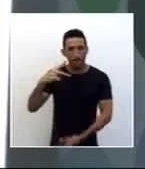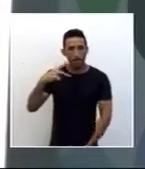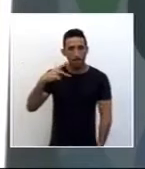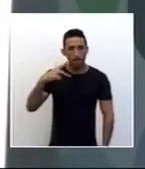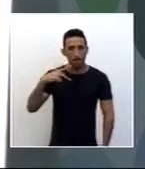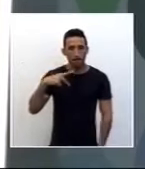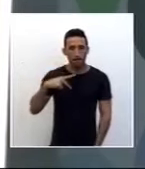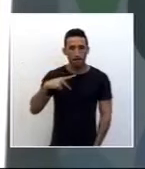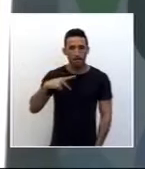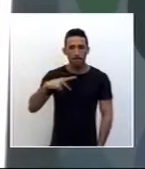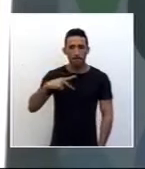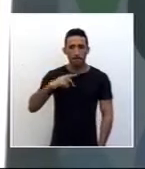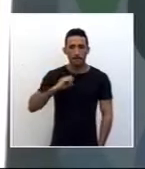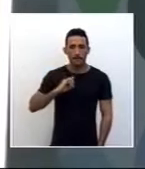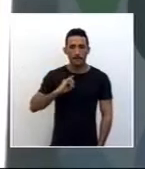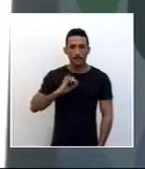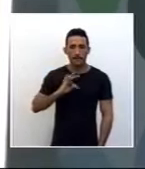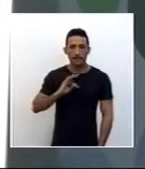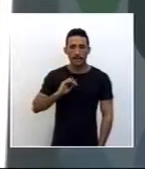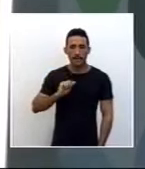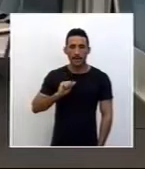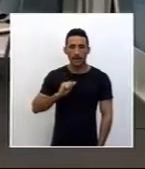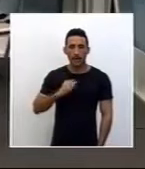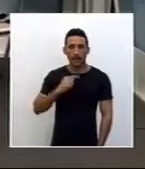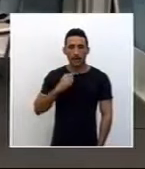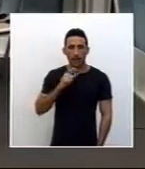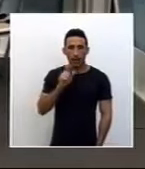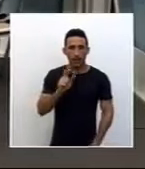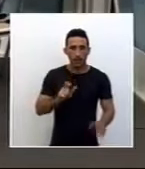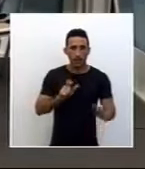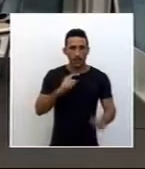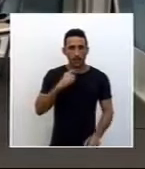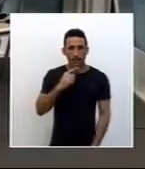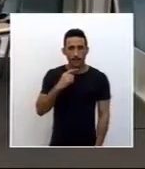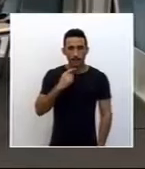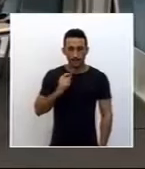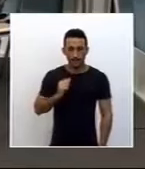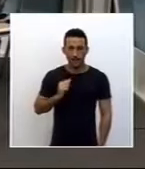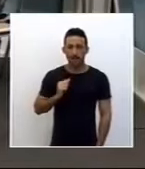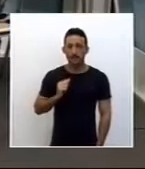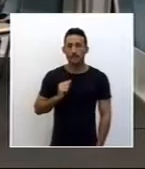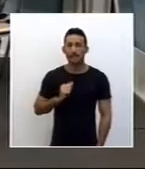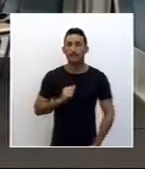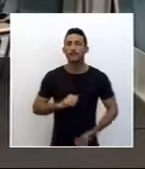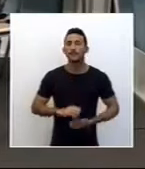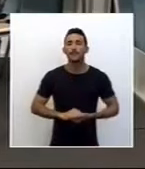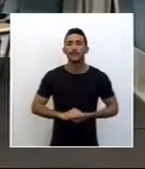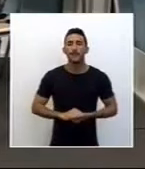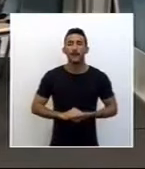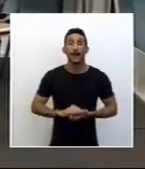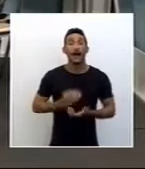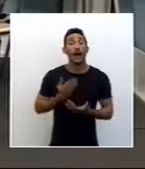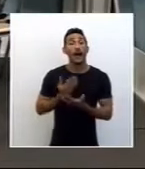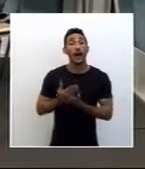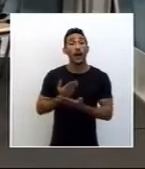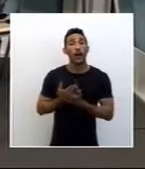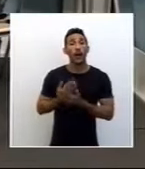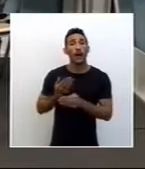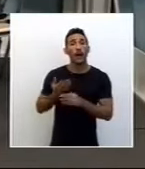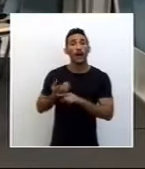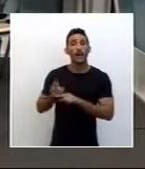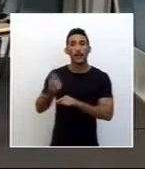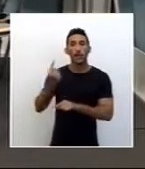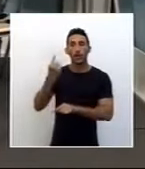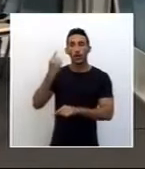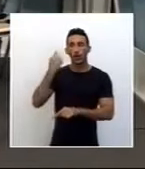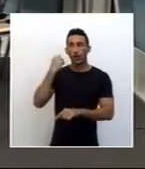não Pizza Hut só responderam que é tipo foi de compra não anterior nós falamos dos